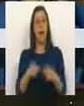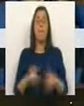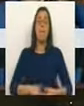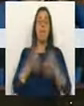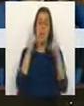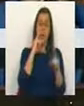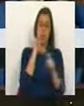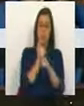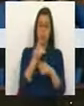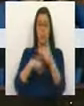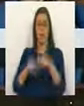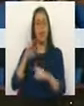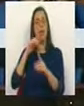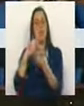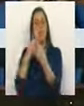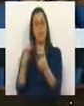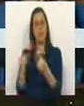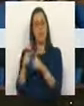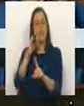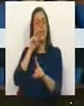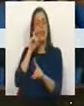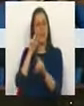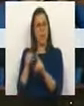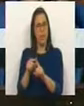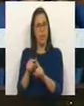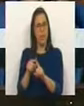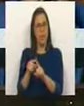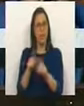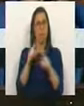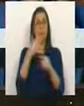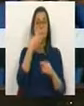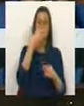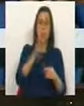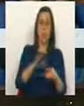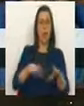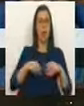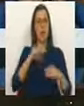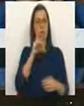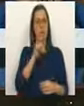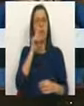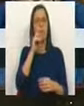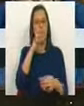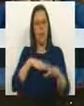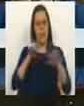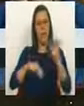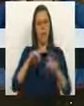para melhorar a supervisão como atacar, defender este comportamento inaceitável de quem quer